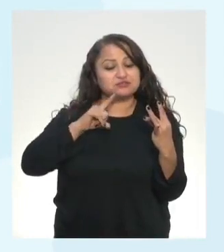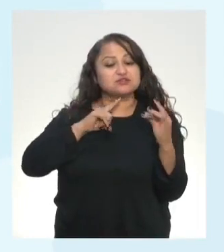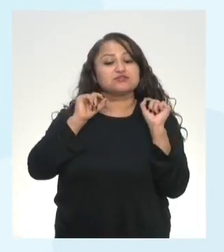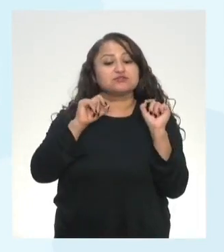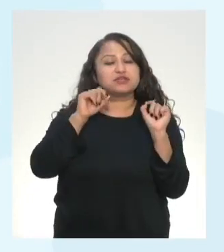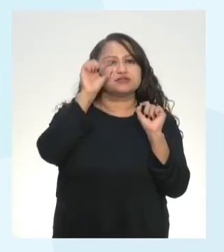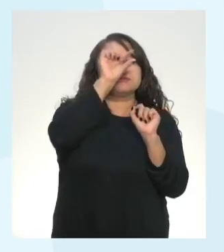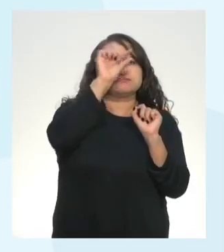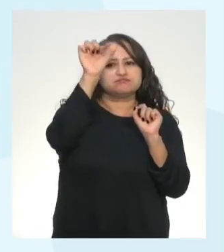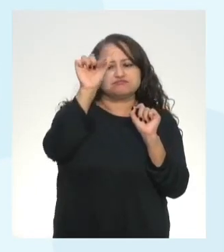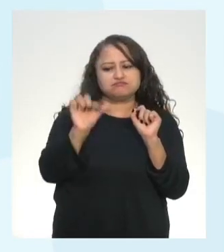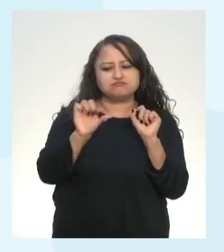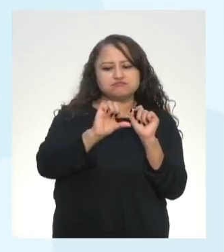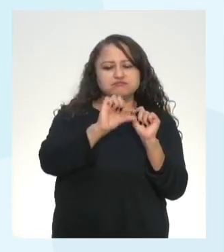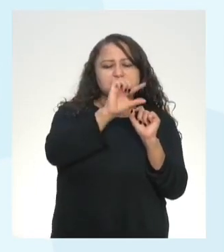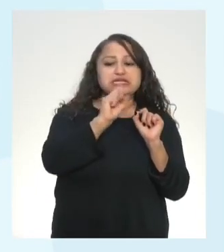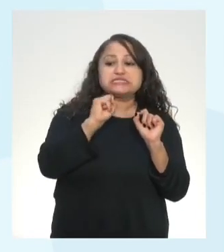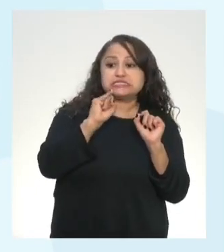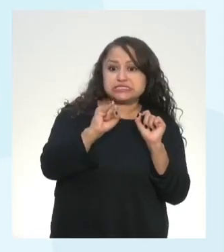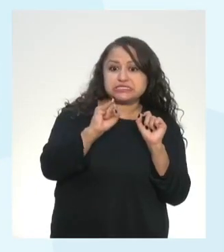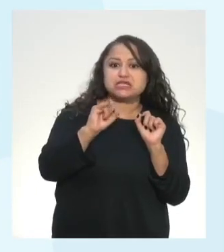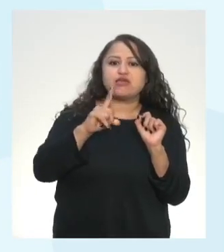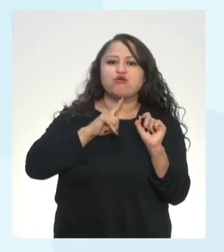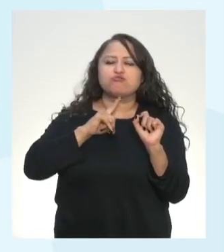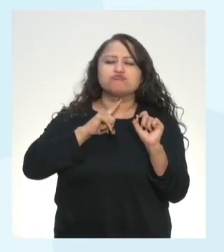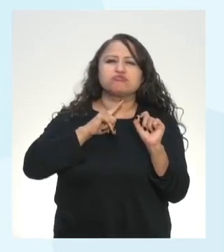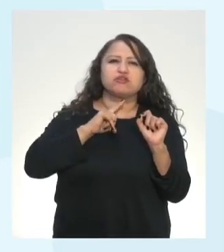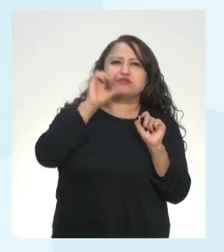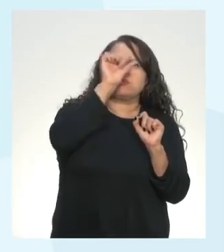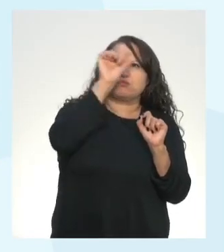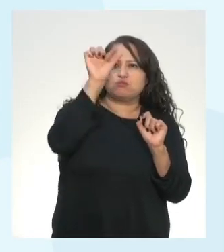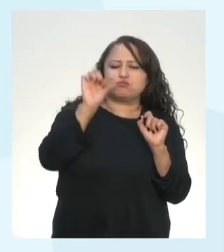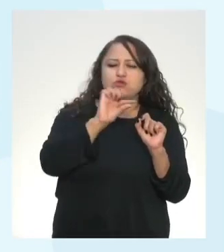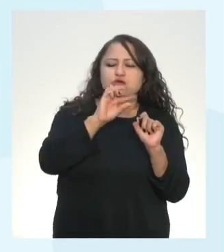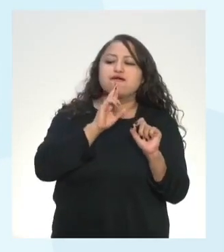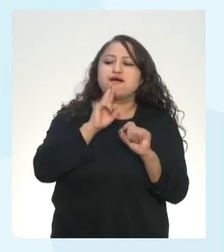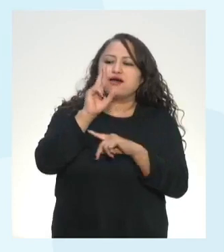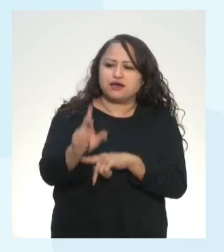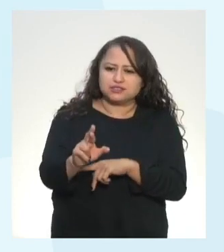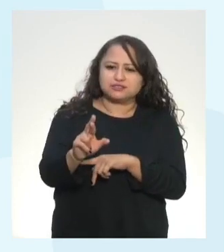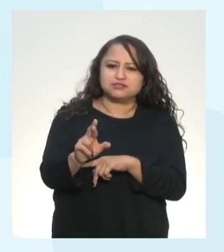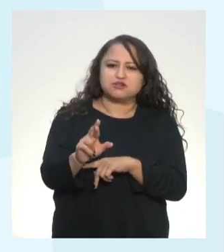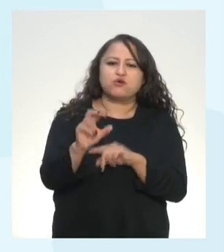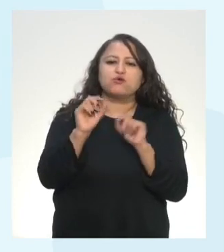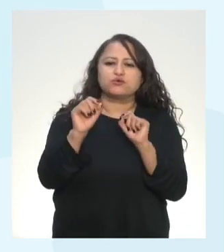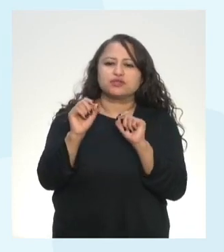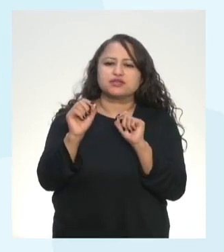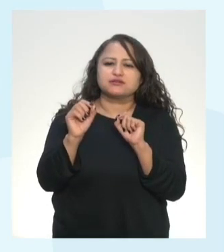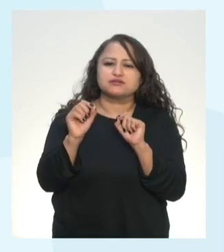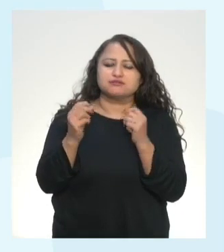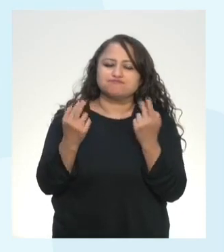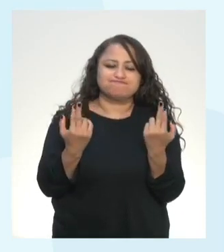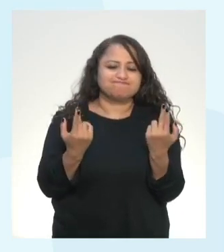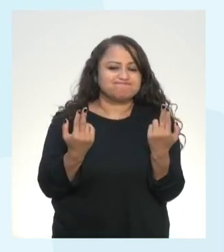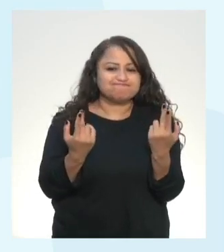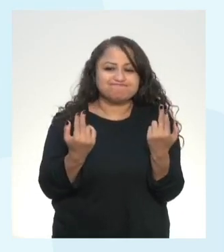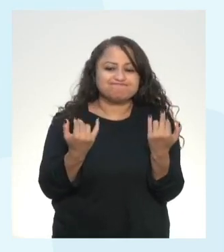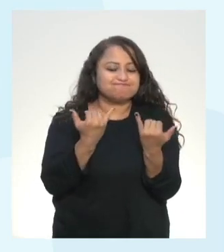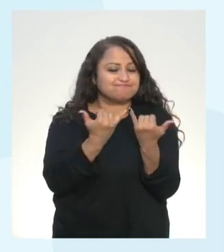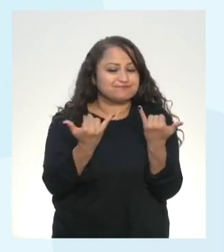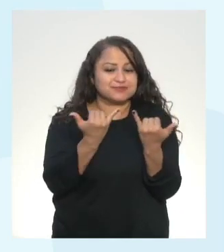tá certo? Lembrando que a gente tem sempre que treinar alguma coisa diferente, porque o nosso objetivo é chegar depois lá numa prova, numa